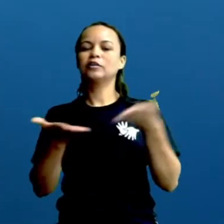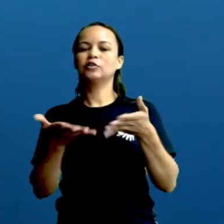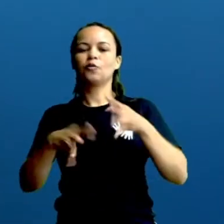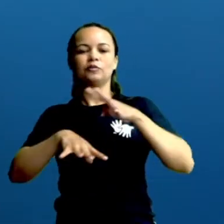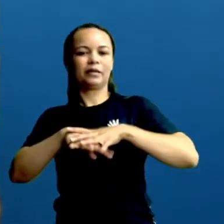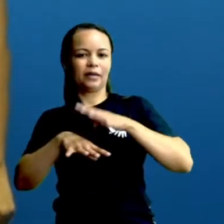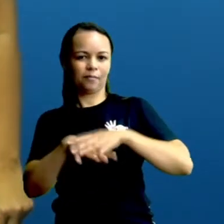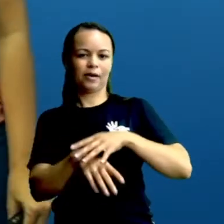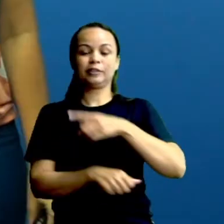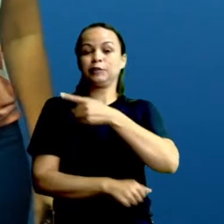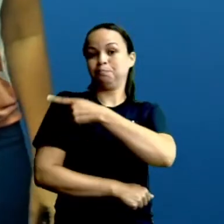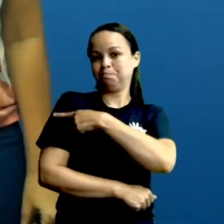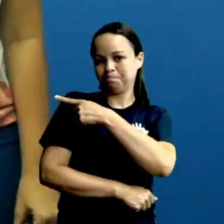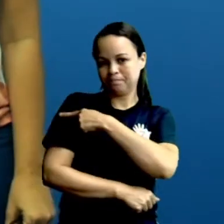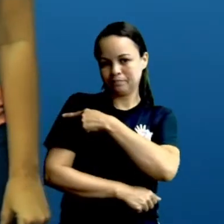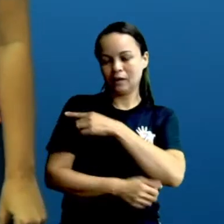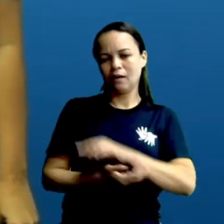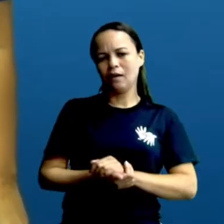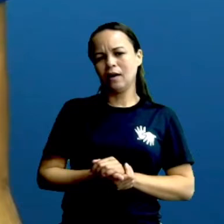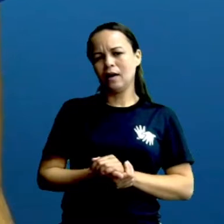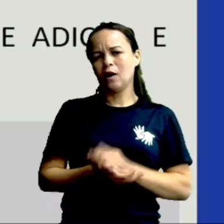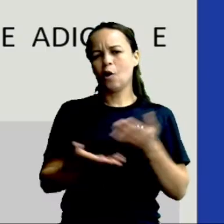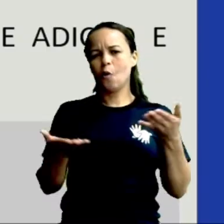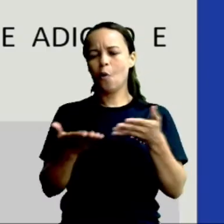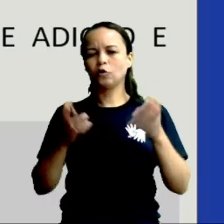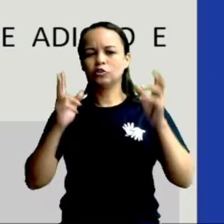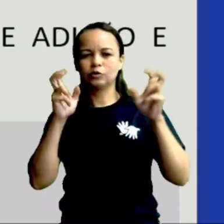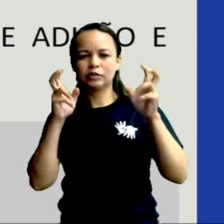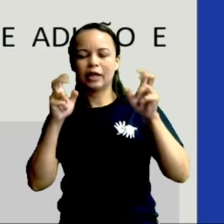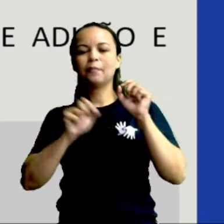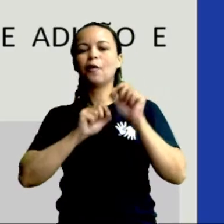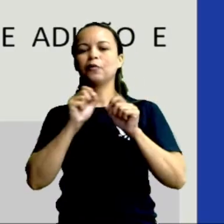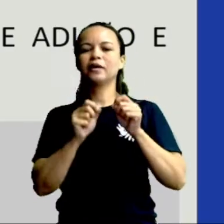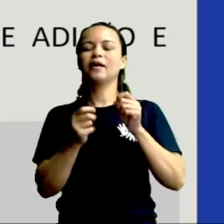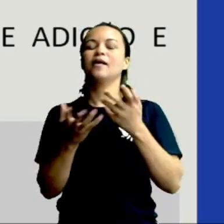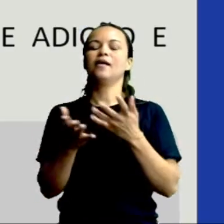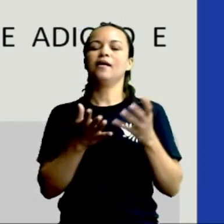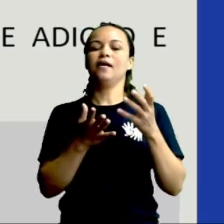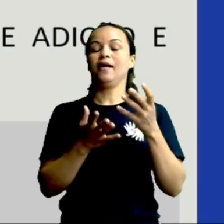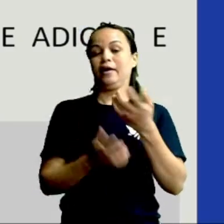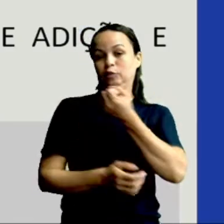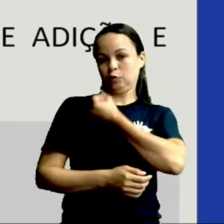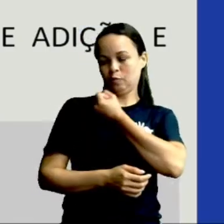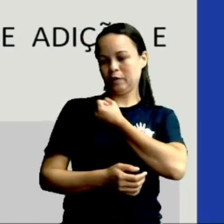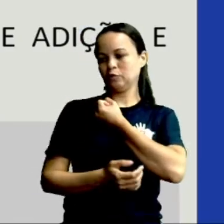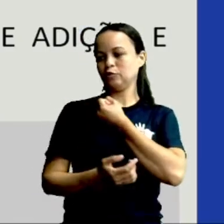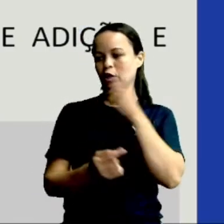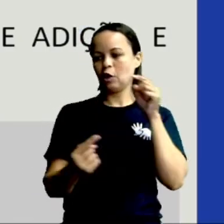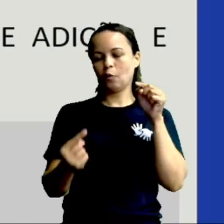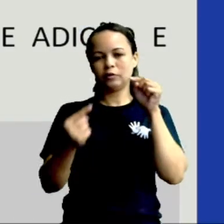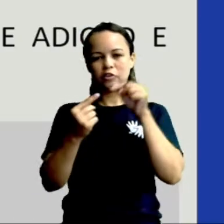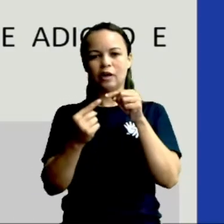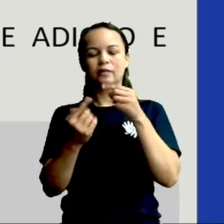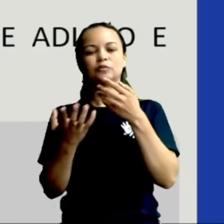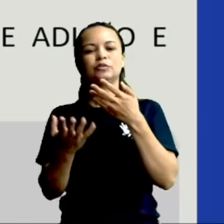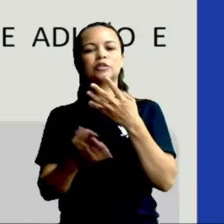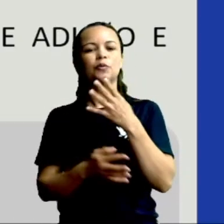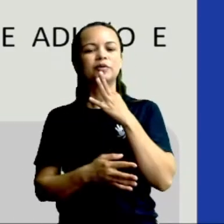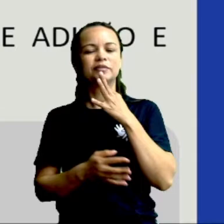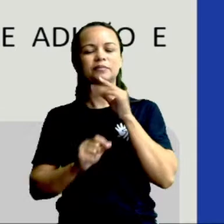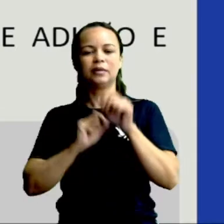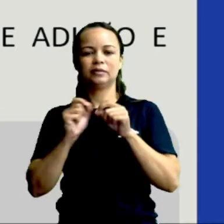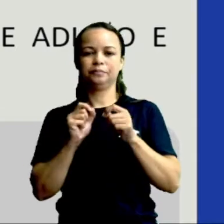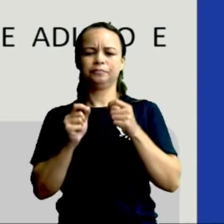primeiro ano. Nossa unidade temática de hoje é números. E o objeto de conhecimento da nossa aula de hoje